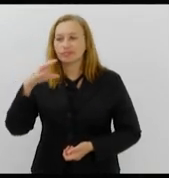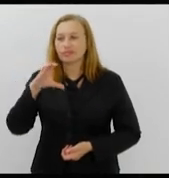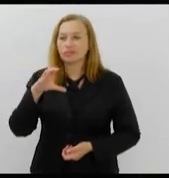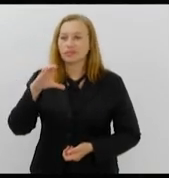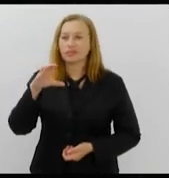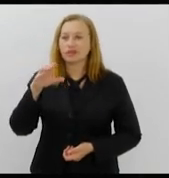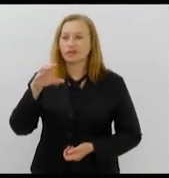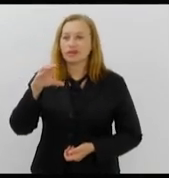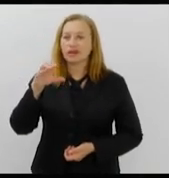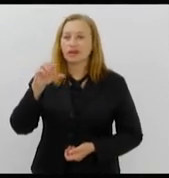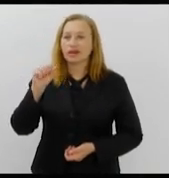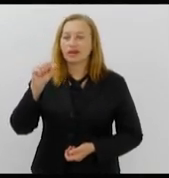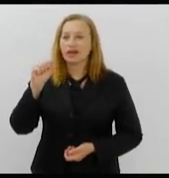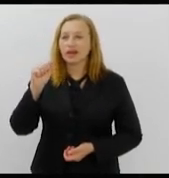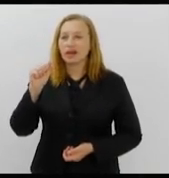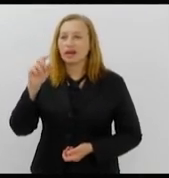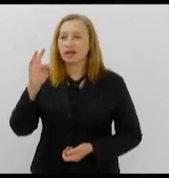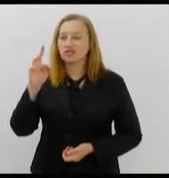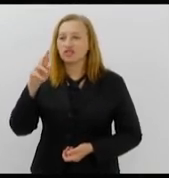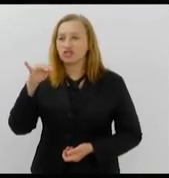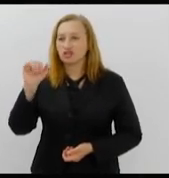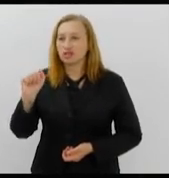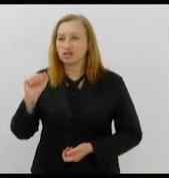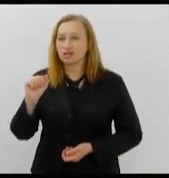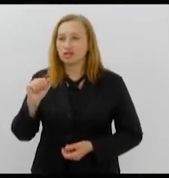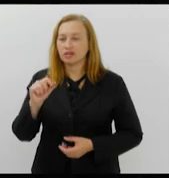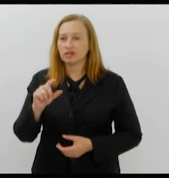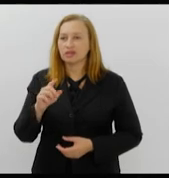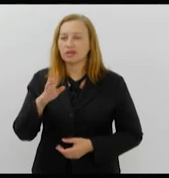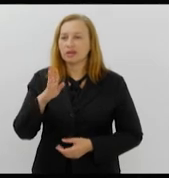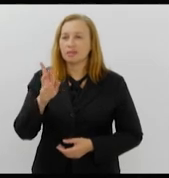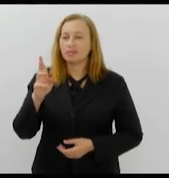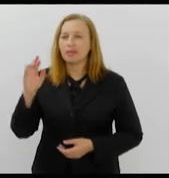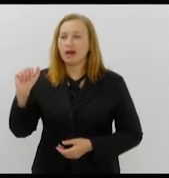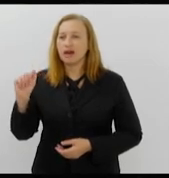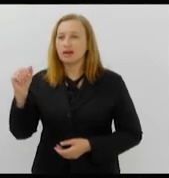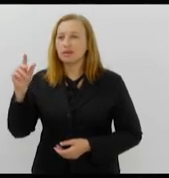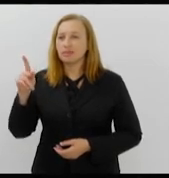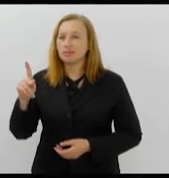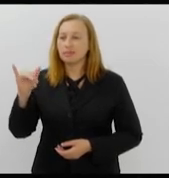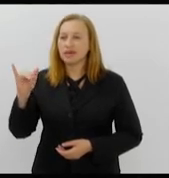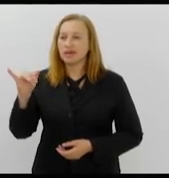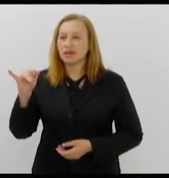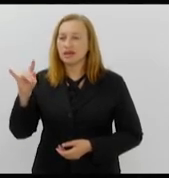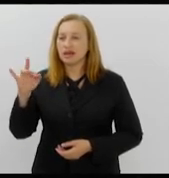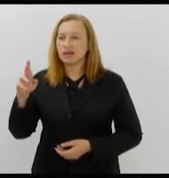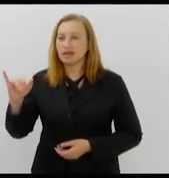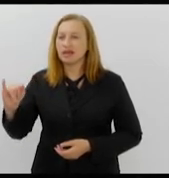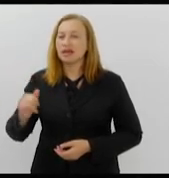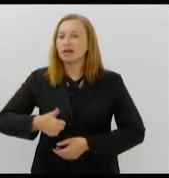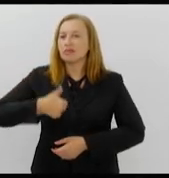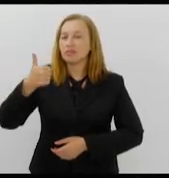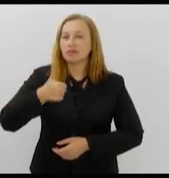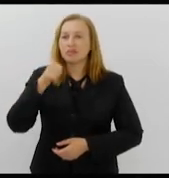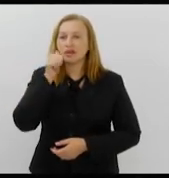Mick. Kátia Mick foi eleita em Barra do Piraí, a primeira mulher eleita em Barra